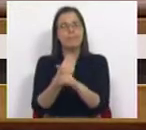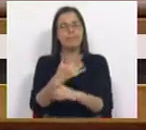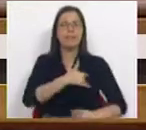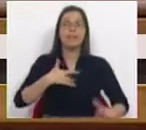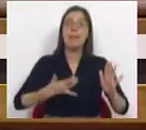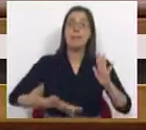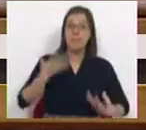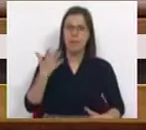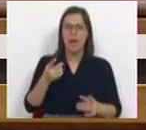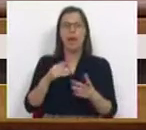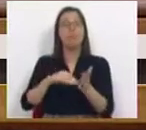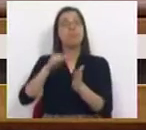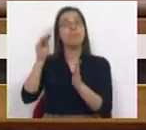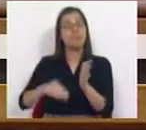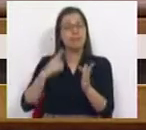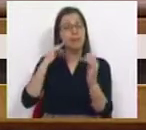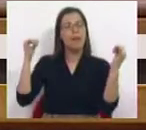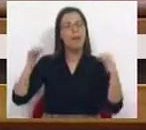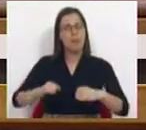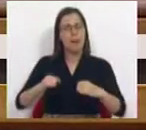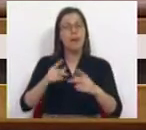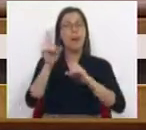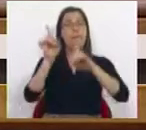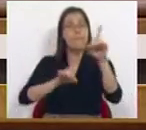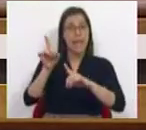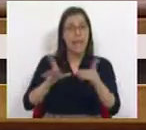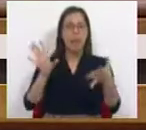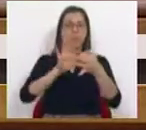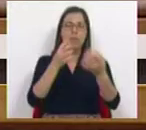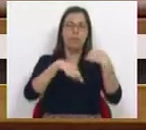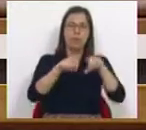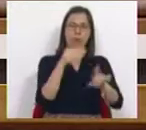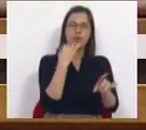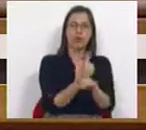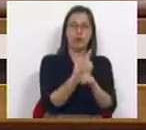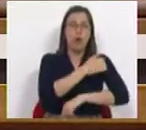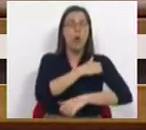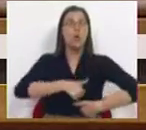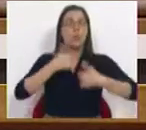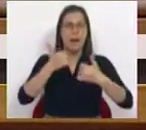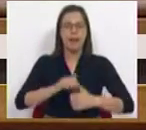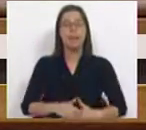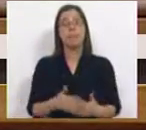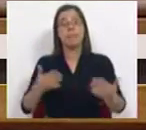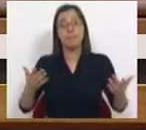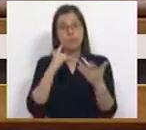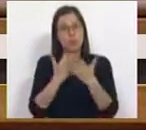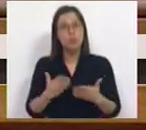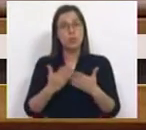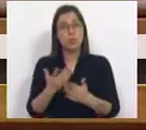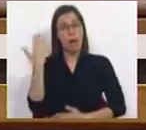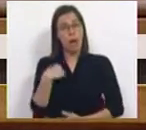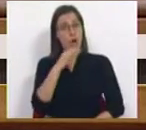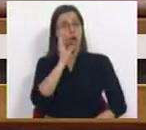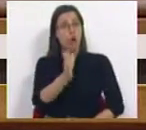mais saudáveis ao subscreverem o Pacto de Milão sobre políticas alimentares urbanas. Quanto aos estudos, e como há